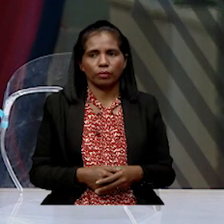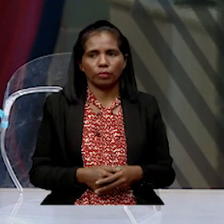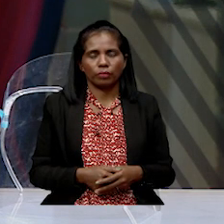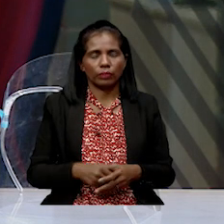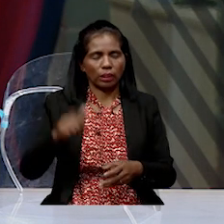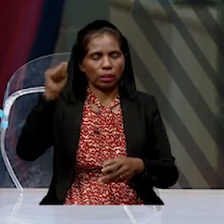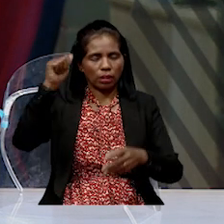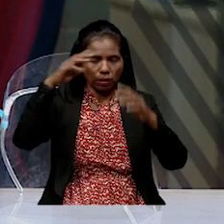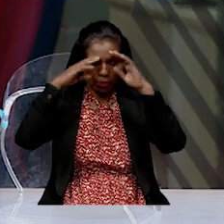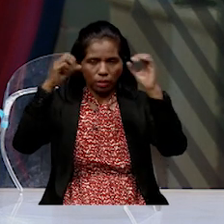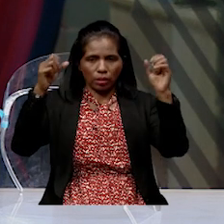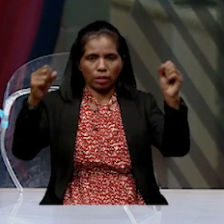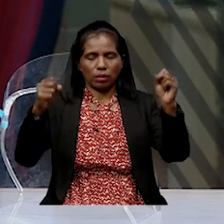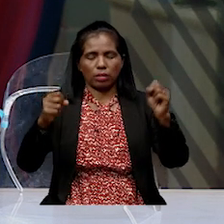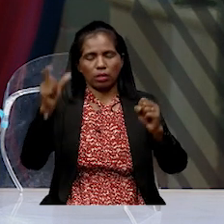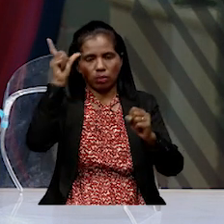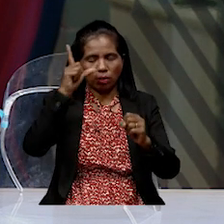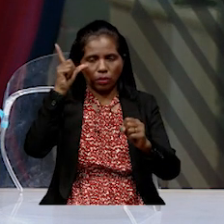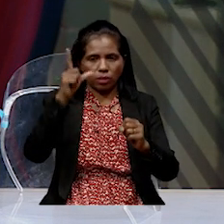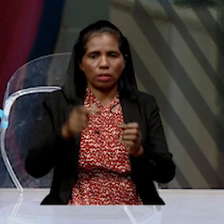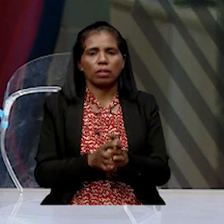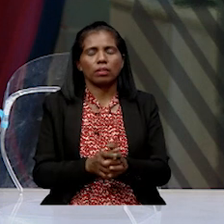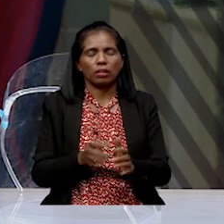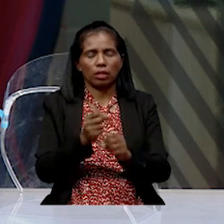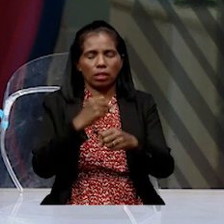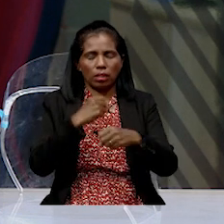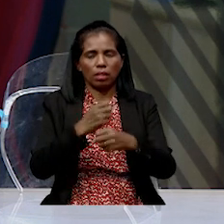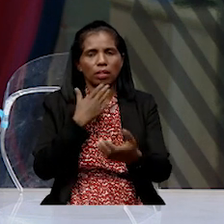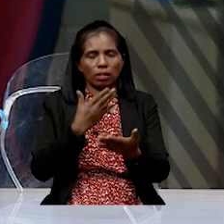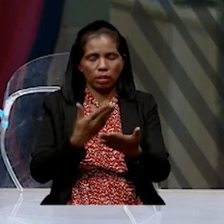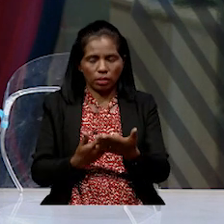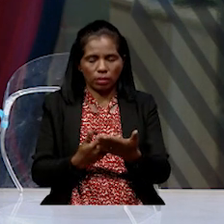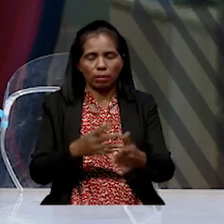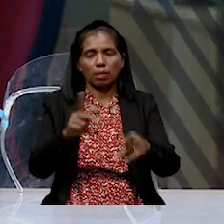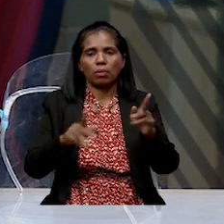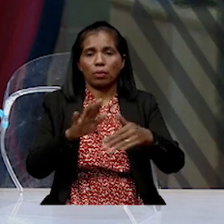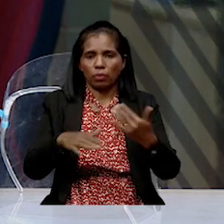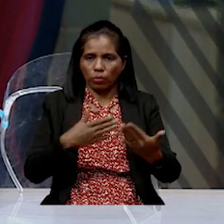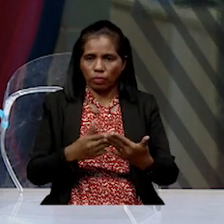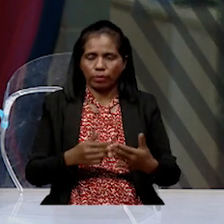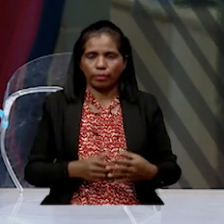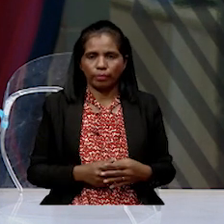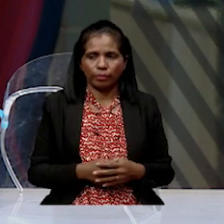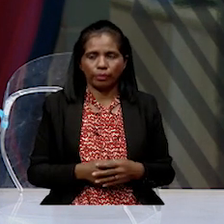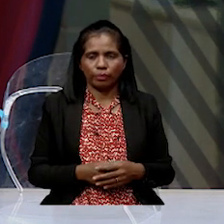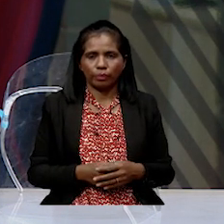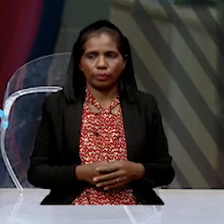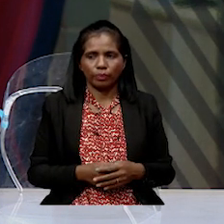Candidato Presidente Repubblica Francisco Guterres Lolo se cria com isso um dia que vai se dar hoto.